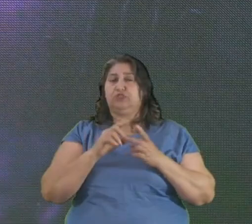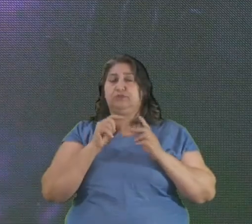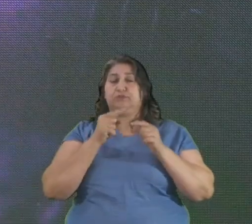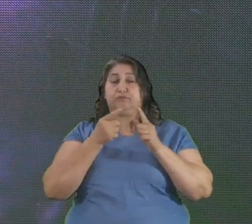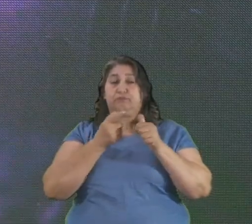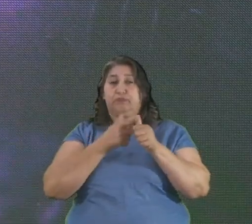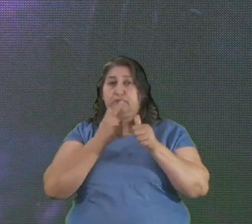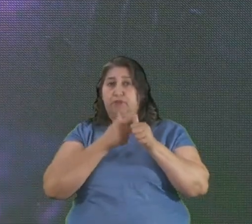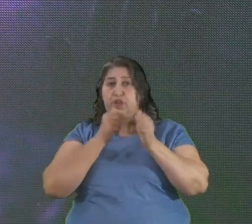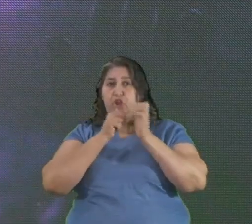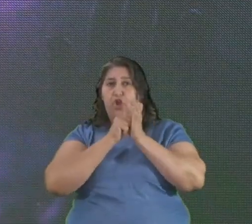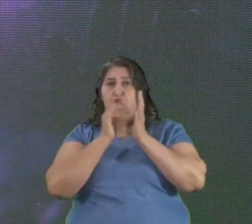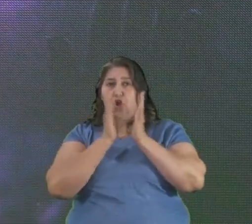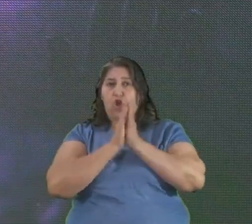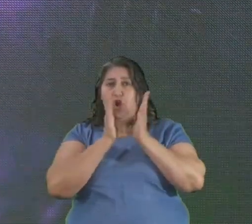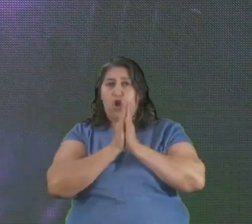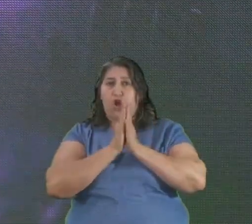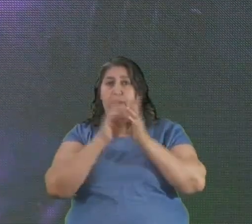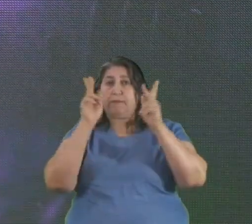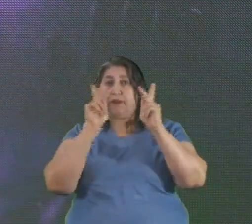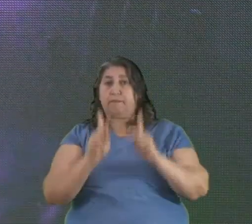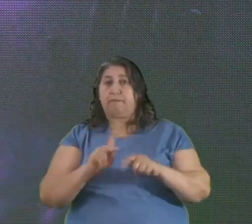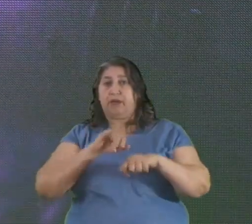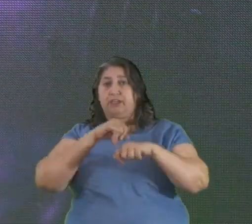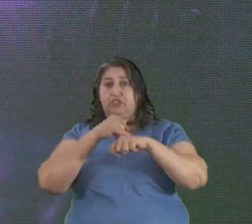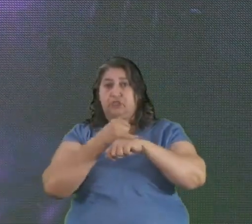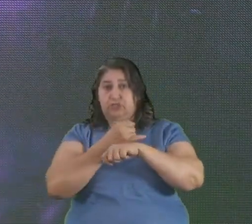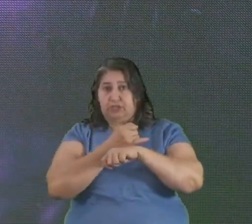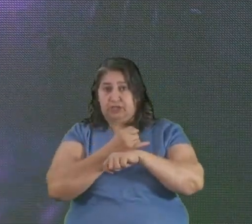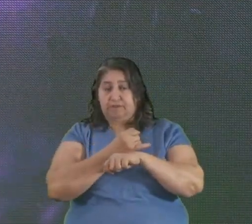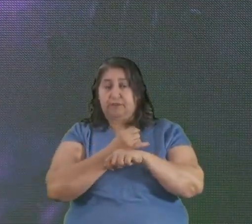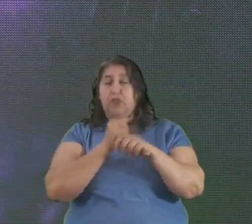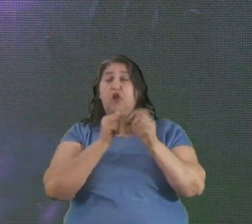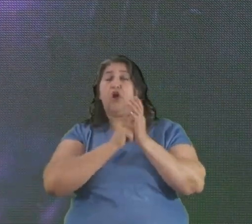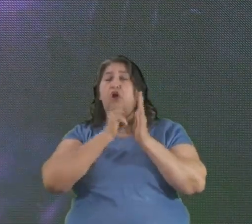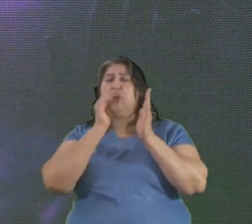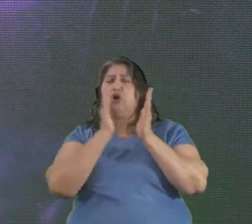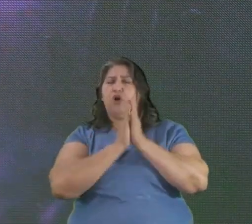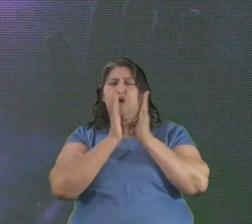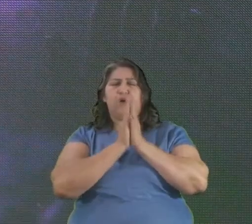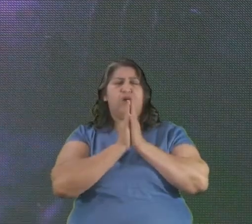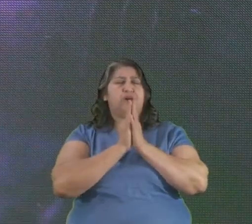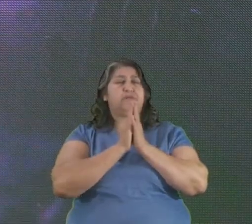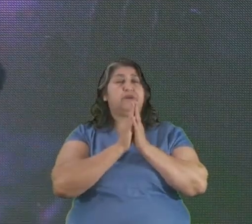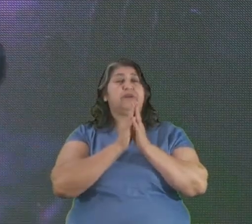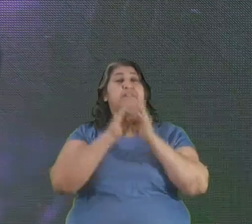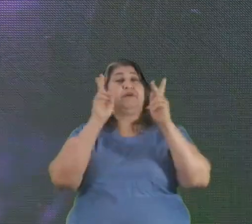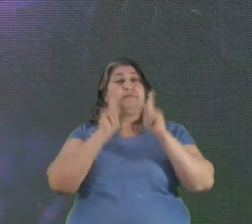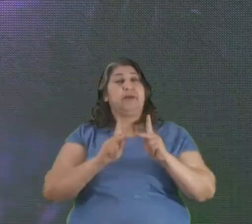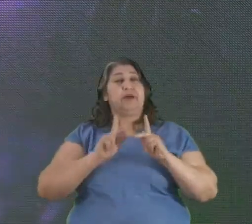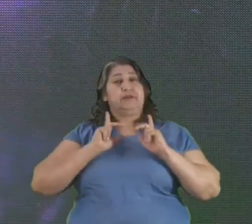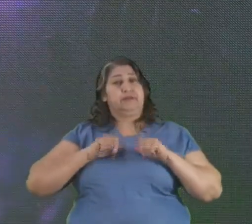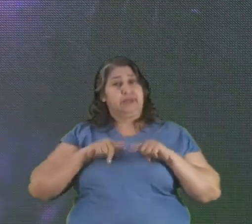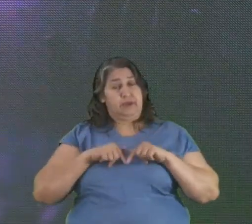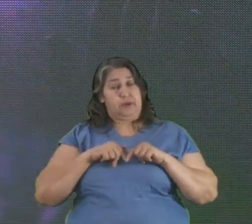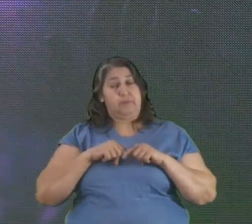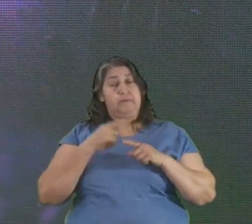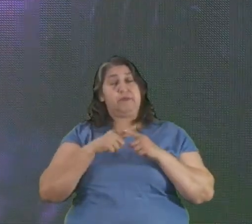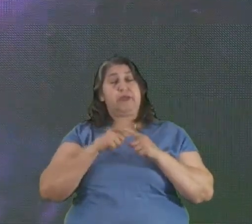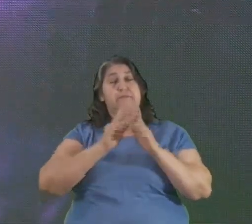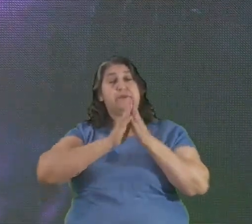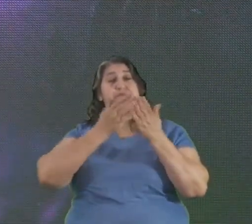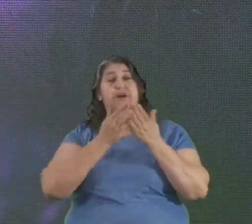orem pela paz de Jerusalém. Orem pela paz de Jerusalém, porque a Bíblia diz em